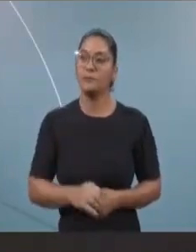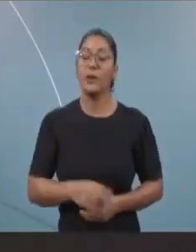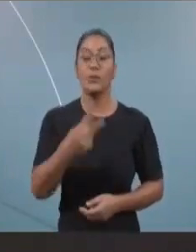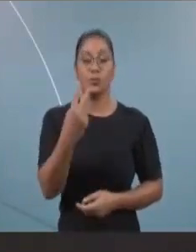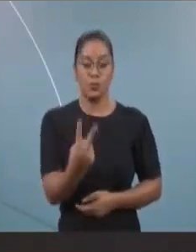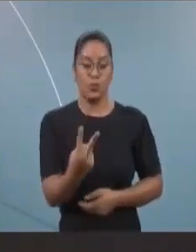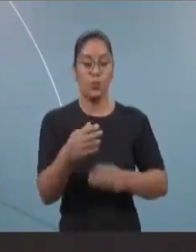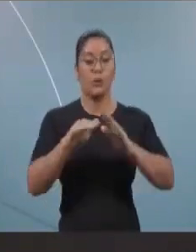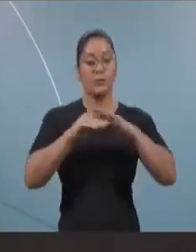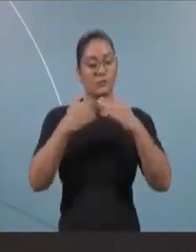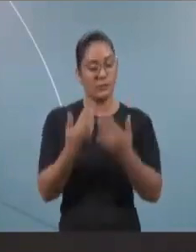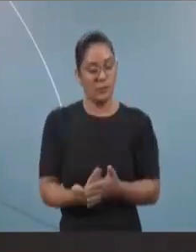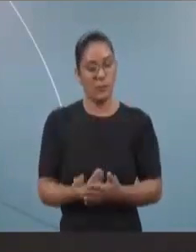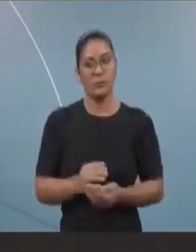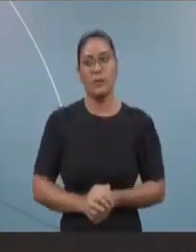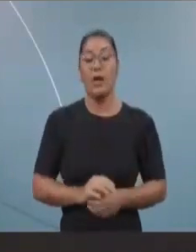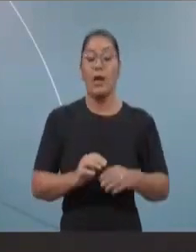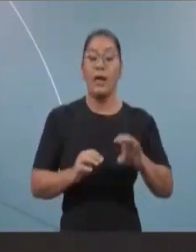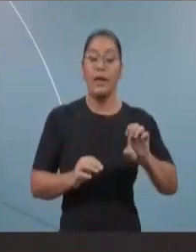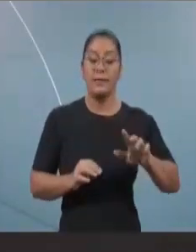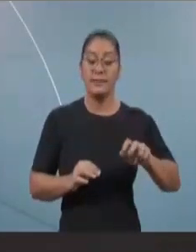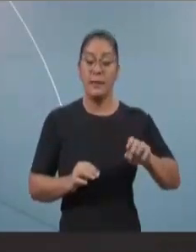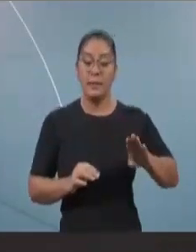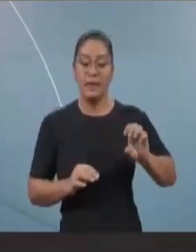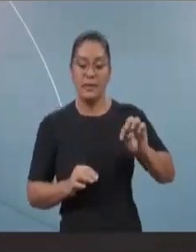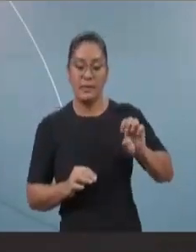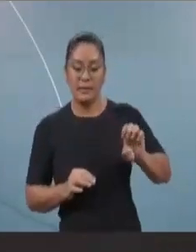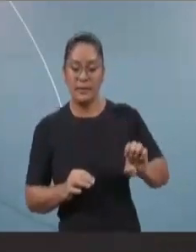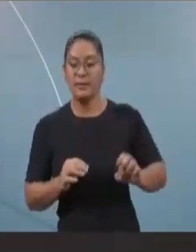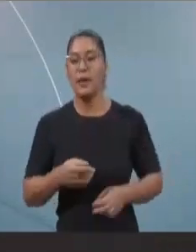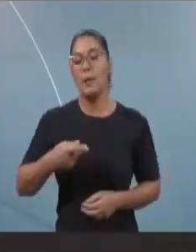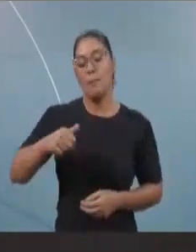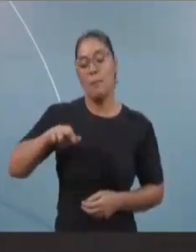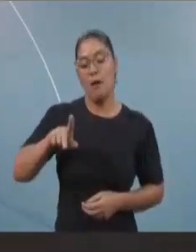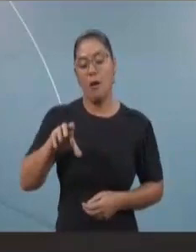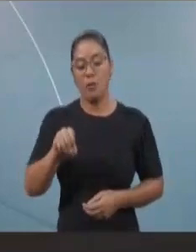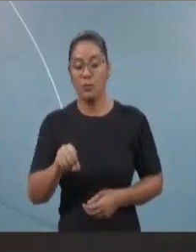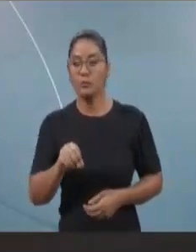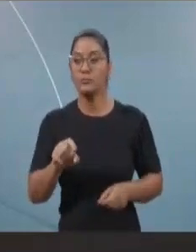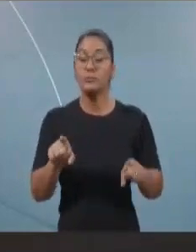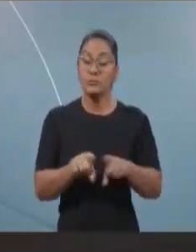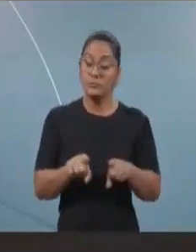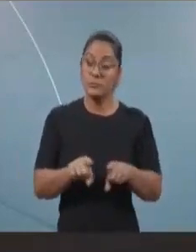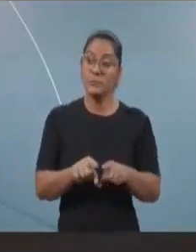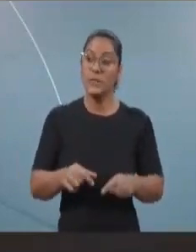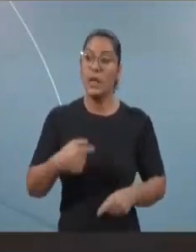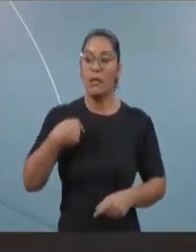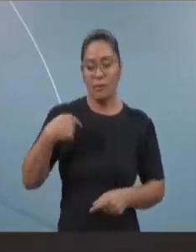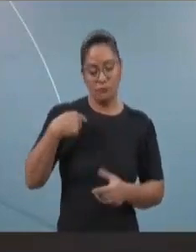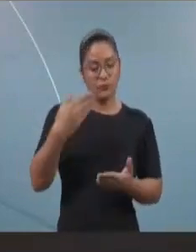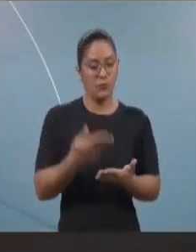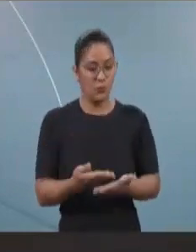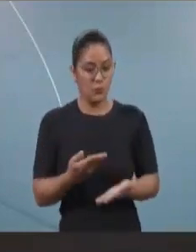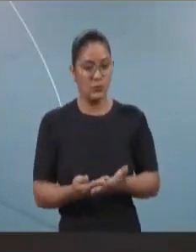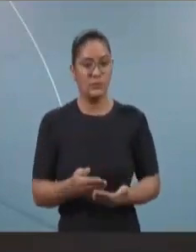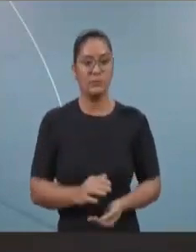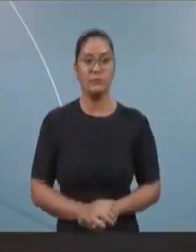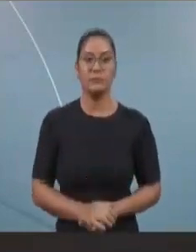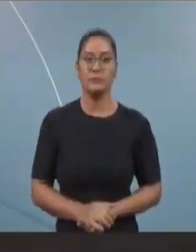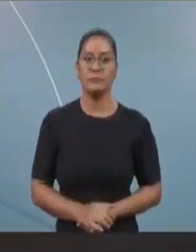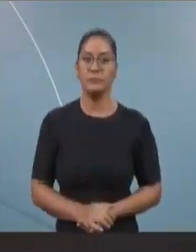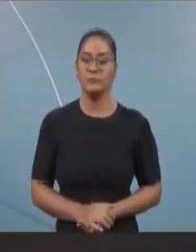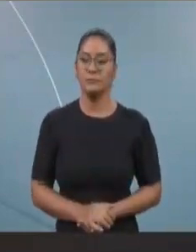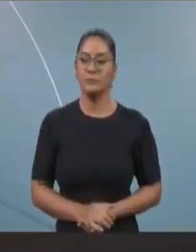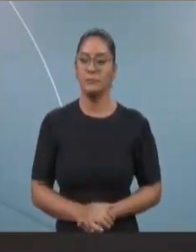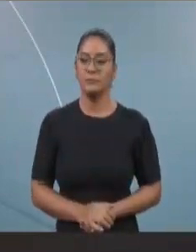duas escolas tanto elizabe e o Paulo Pinheiro de viveiros for foram escolas no qual eu estudei a reforma e